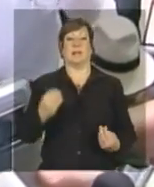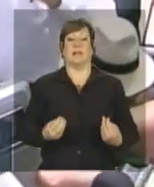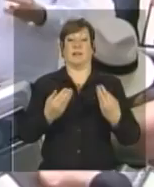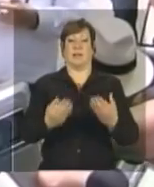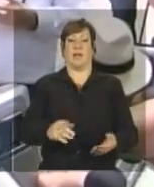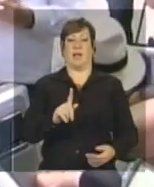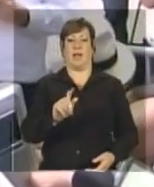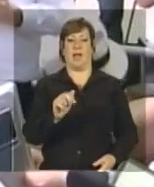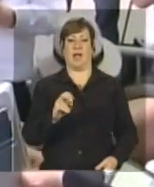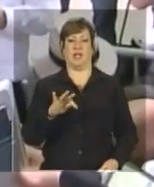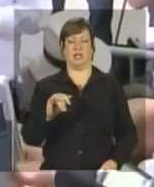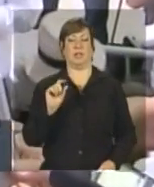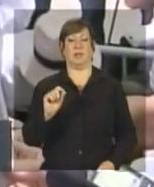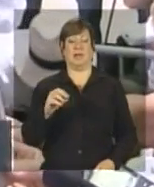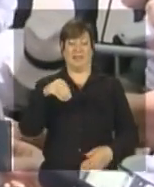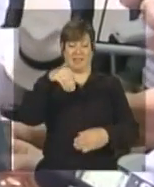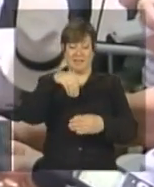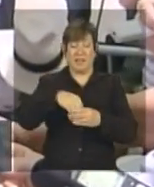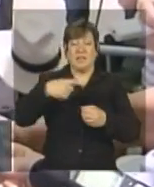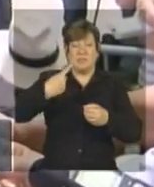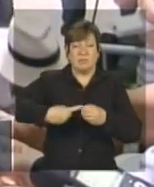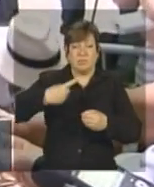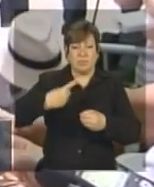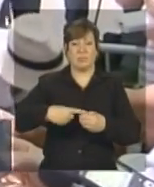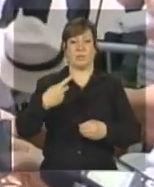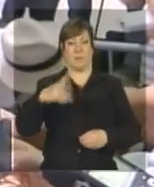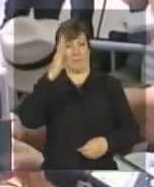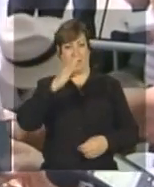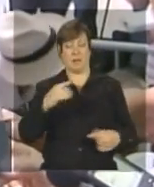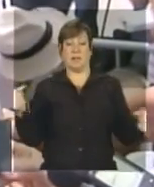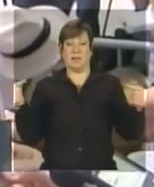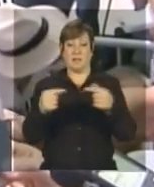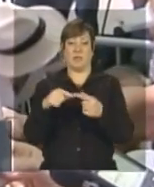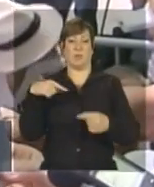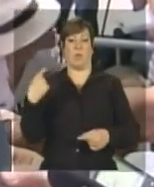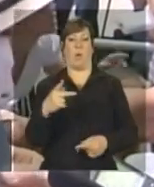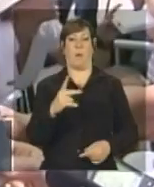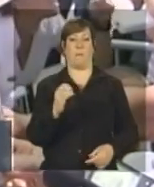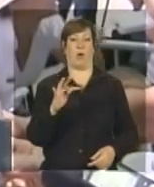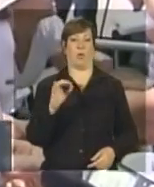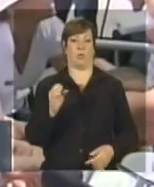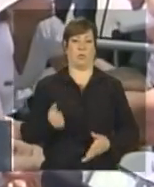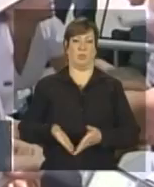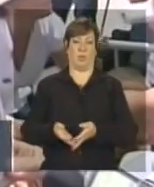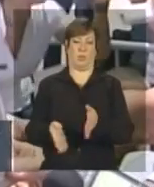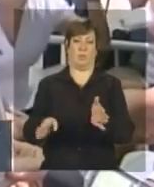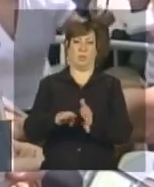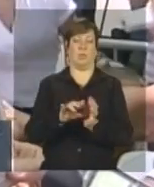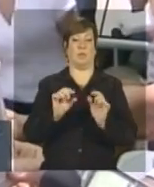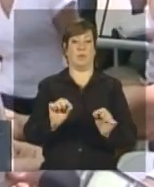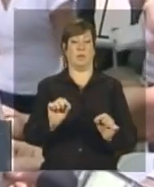que o interior do Brasil se liga aos portos. Isso significa não só